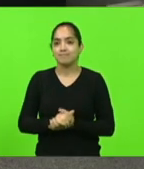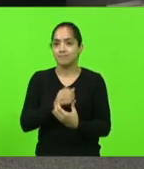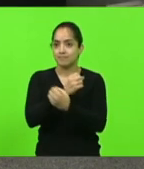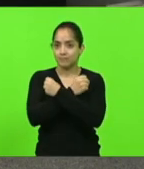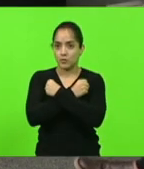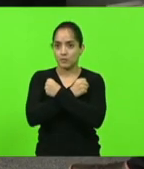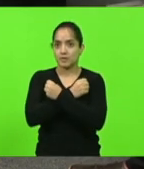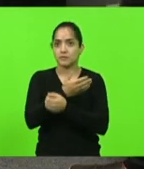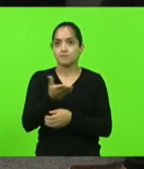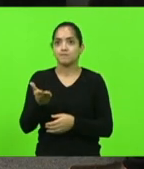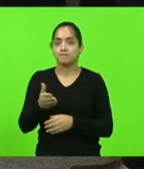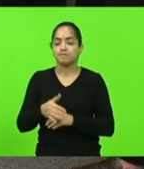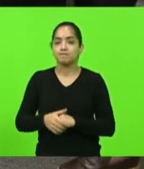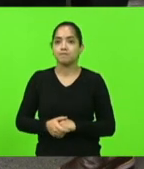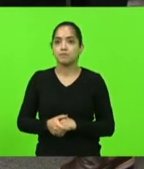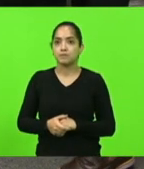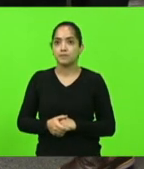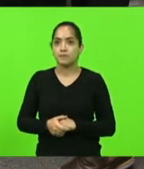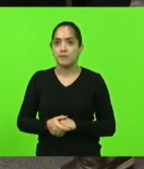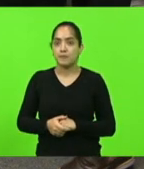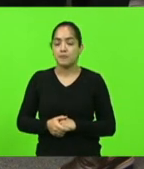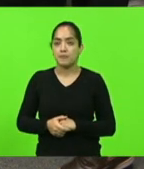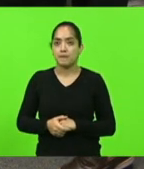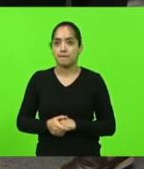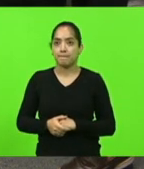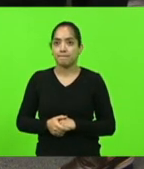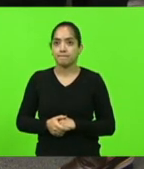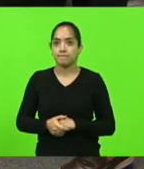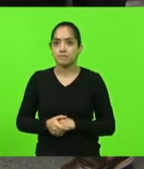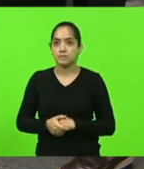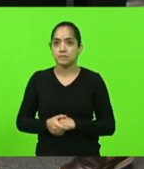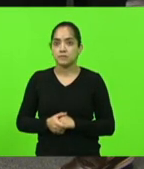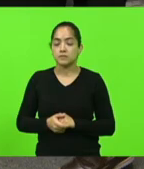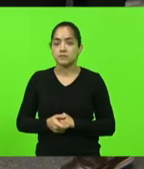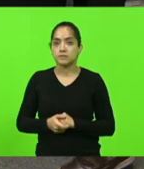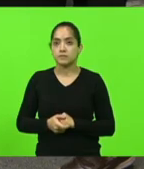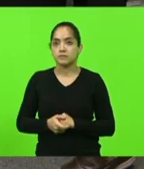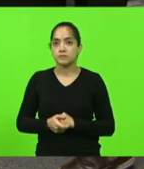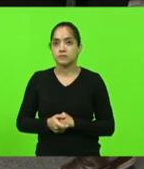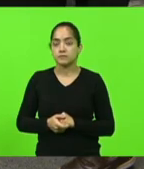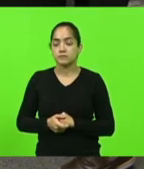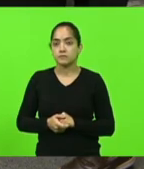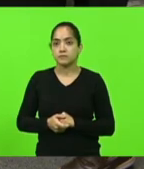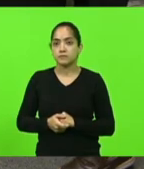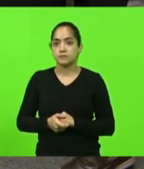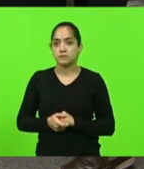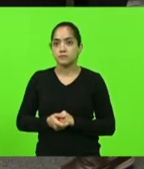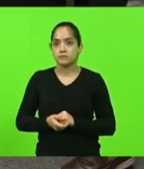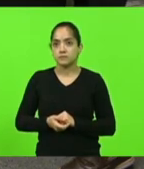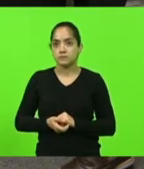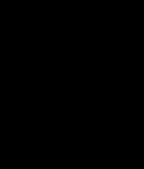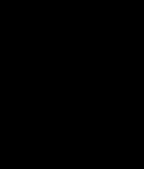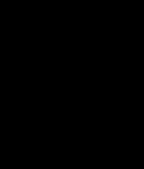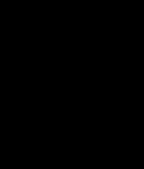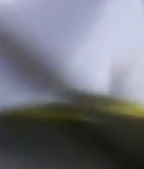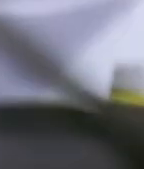abraço a todos E aí E aí